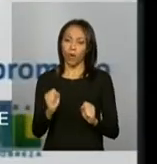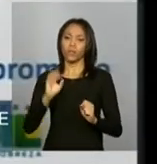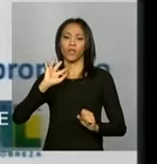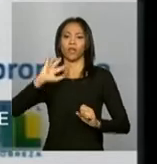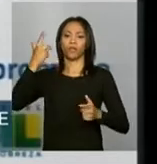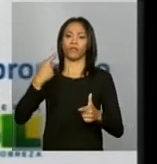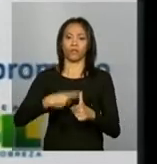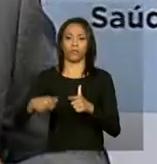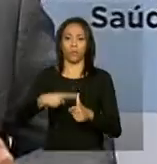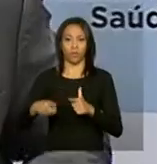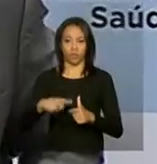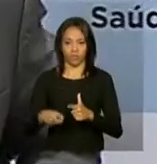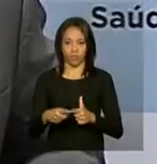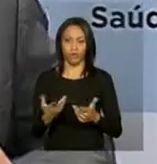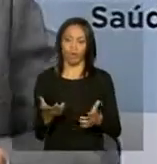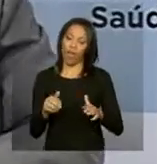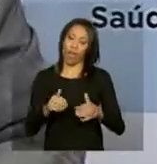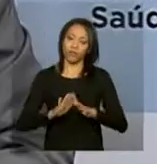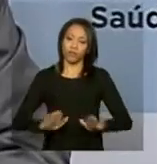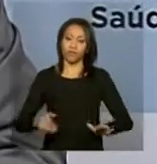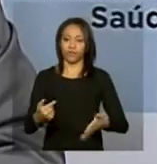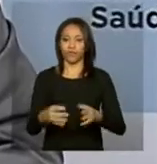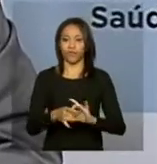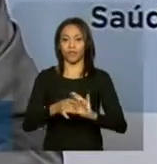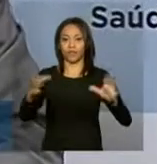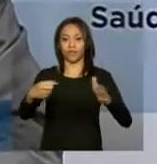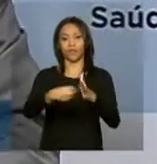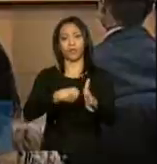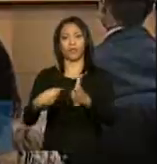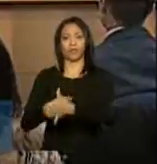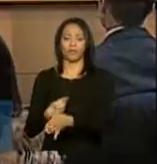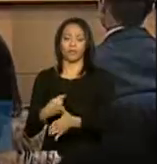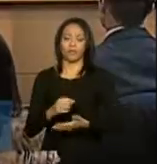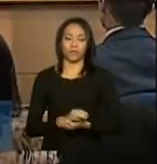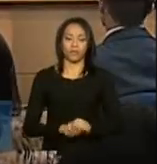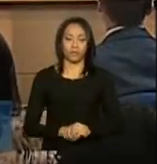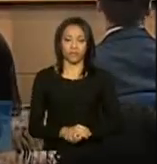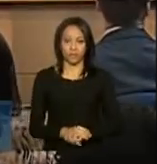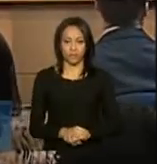antes que ele aconteça. Acho que é isso e está à disposição aí para as perguntas.